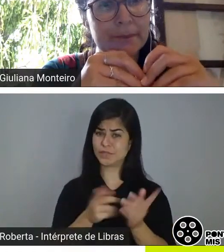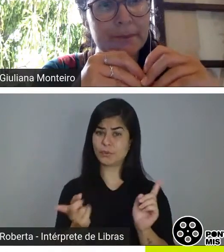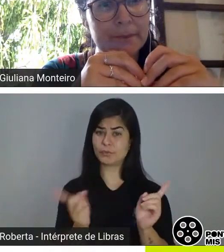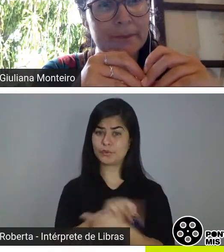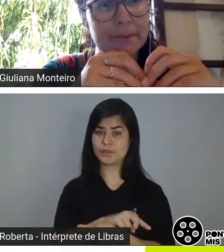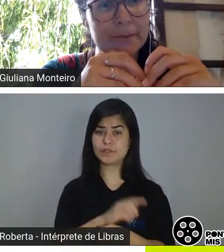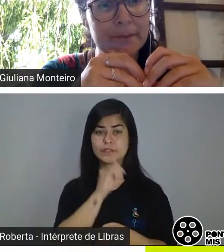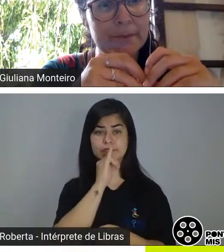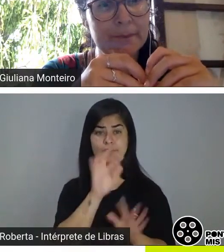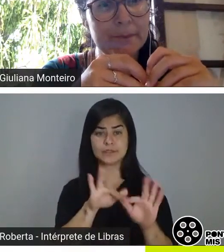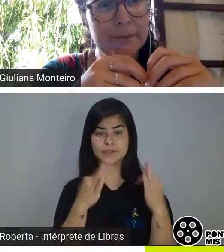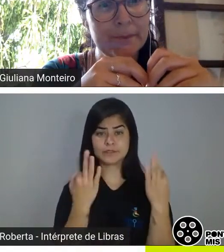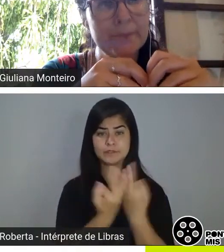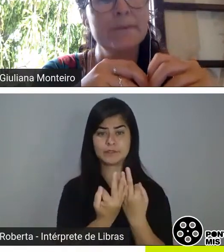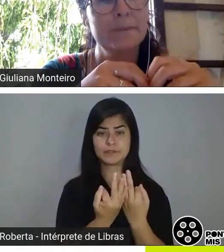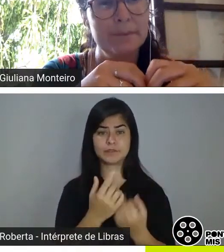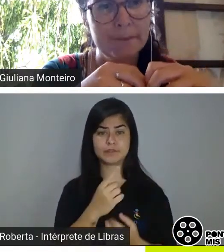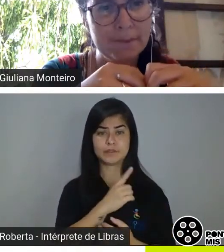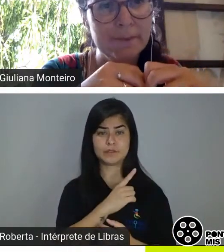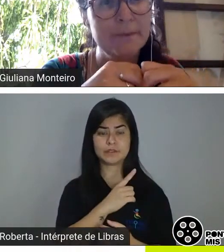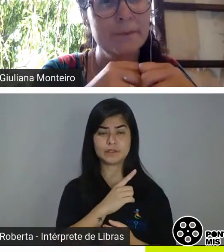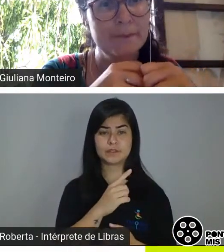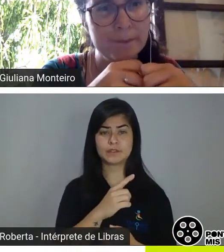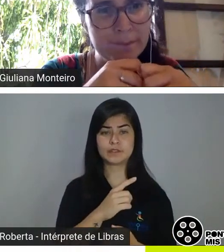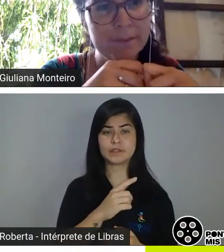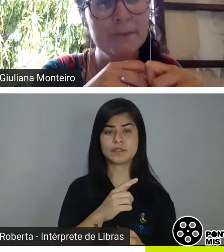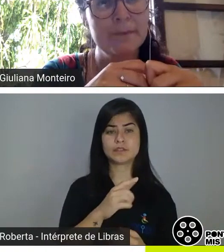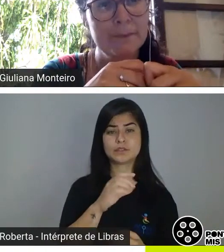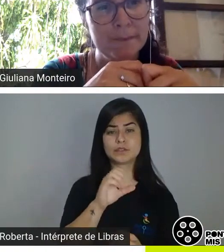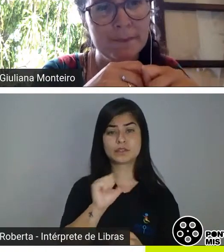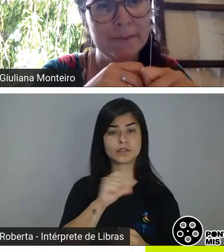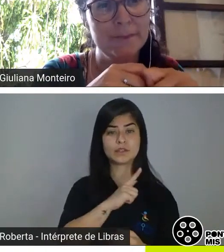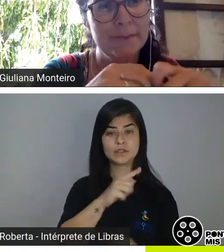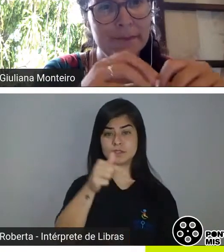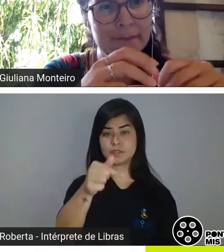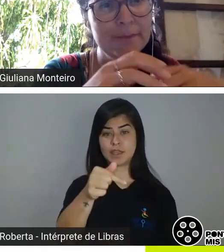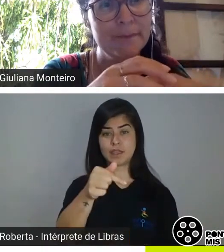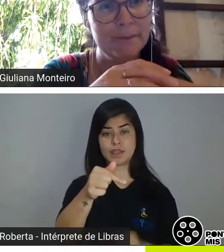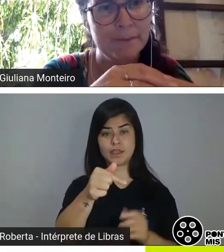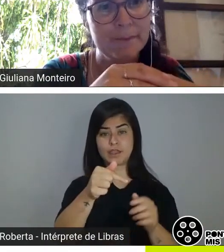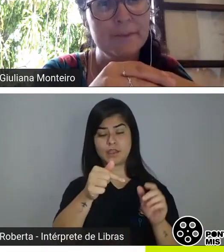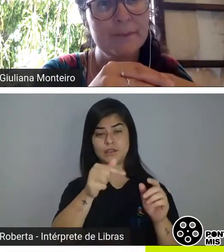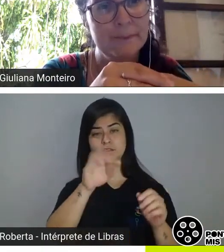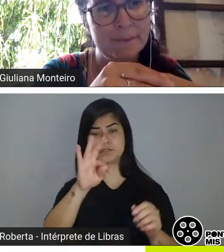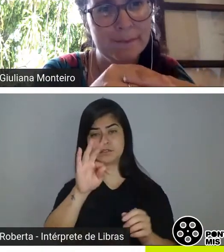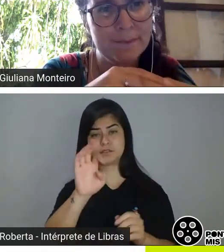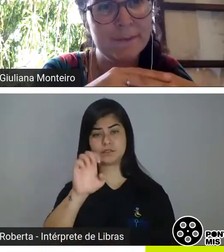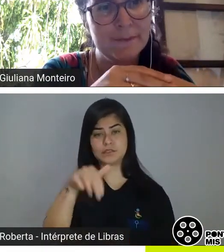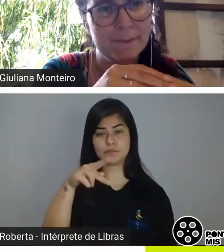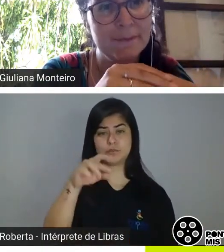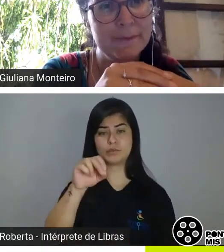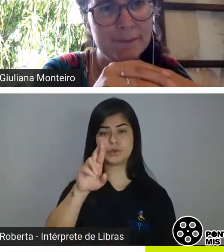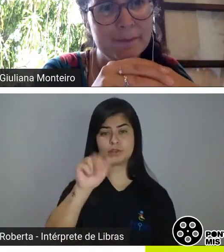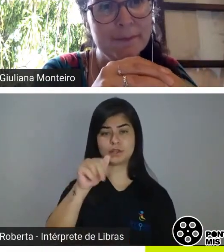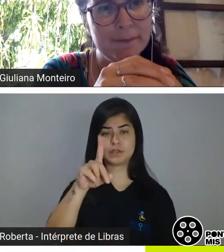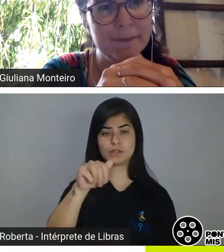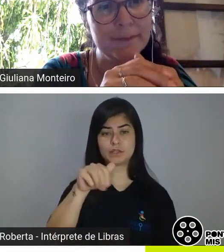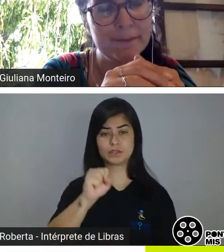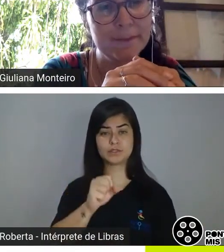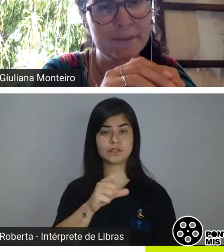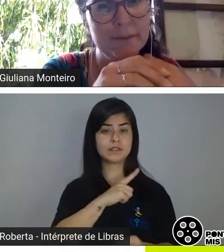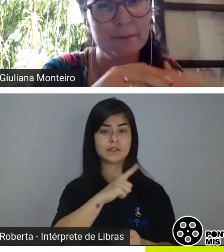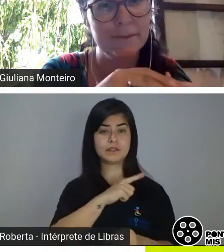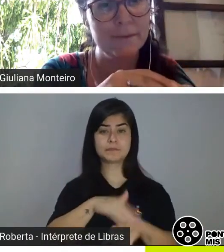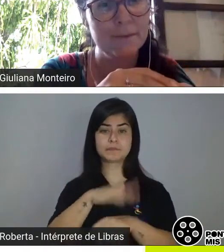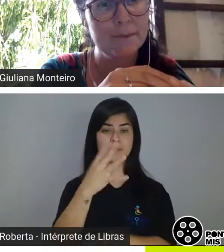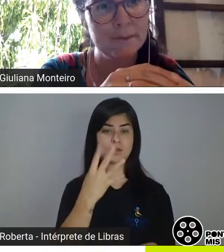família Soprano, você tem 7 temporadas, são 40 horas de ficção. Nem Bergman nunca teve nada parecido com isso,